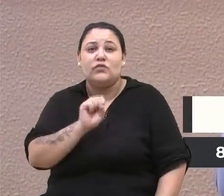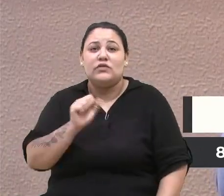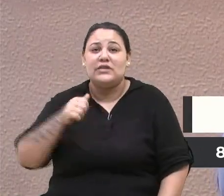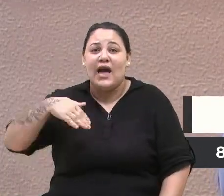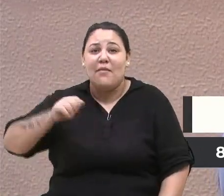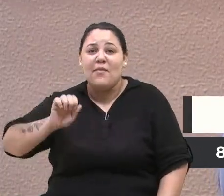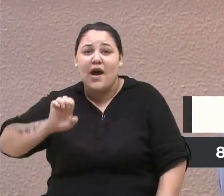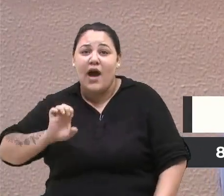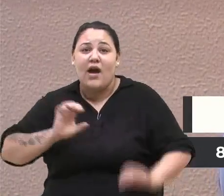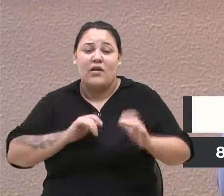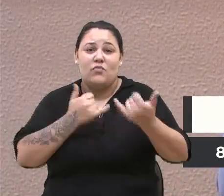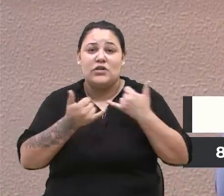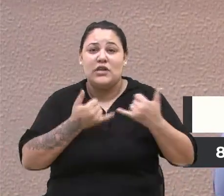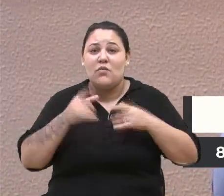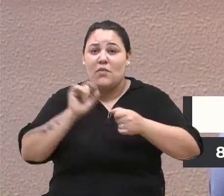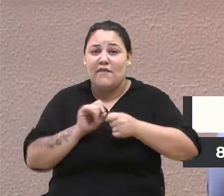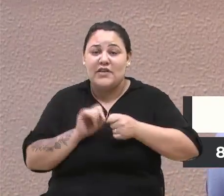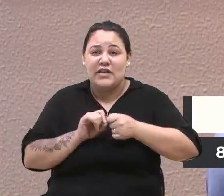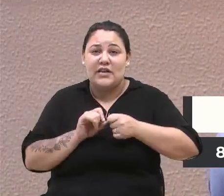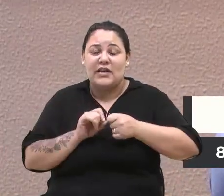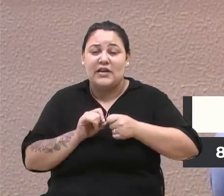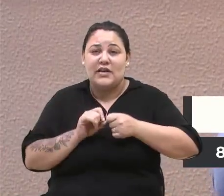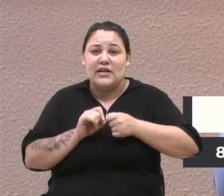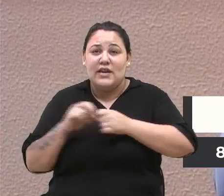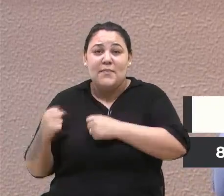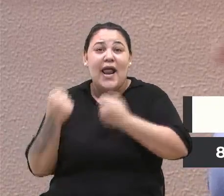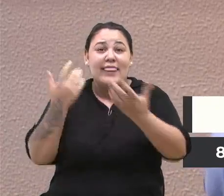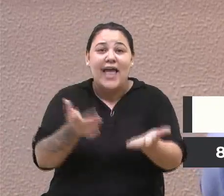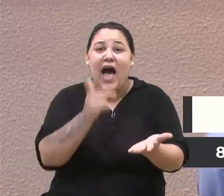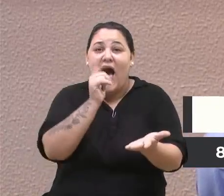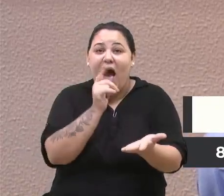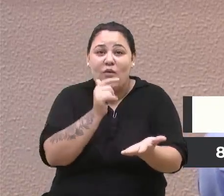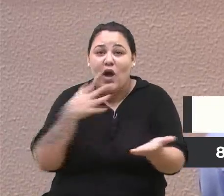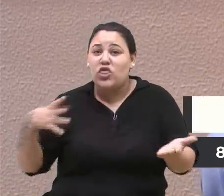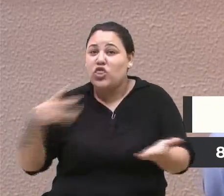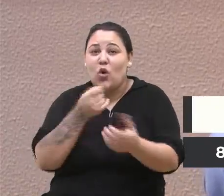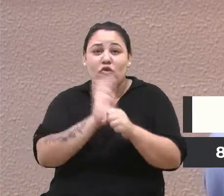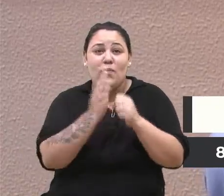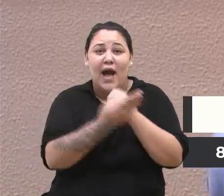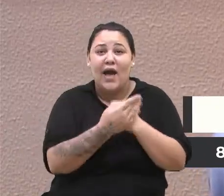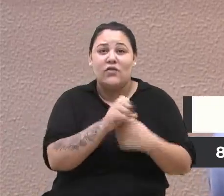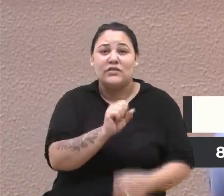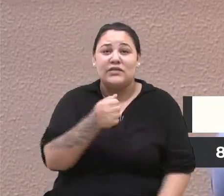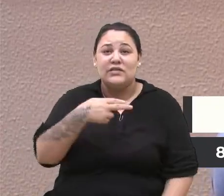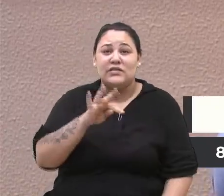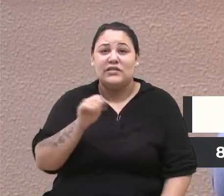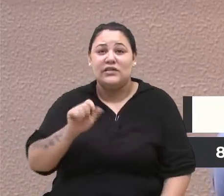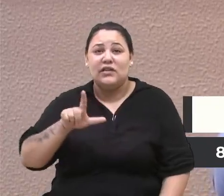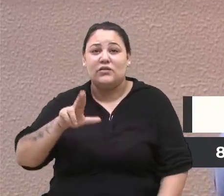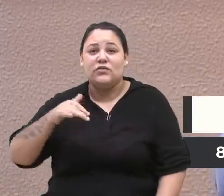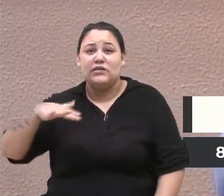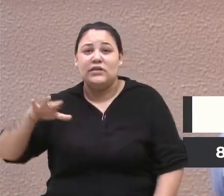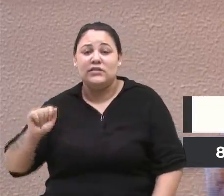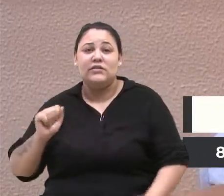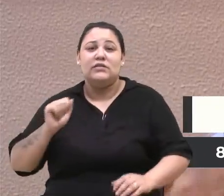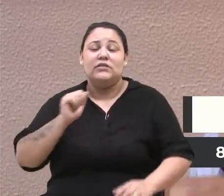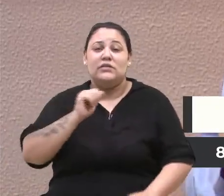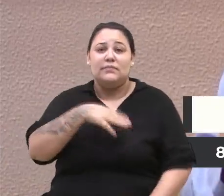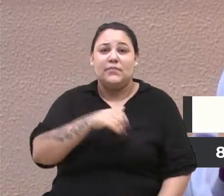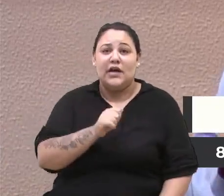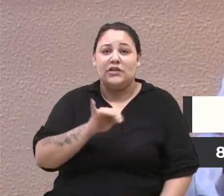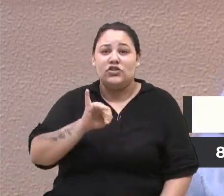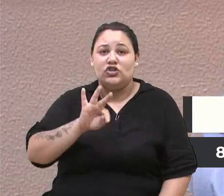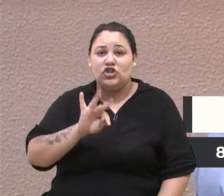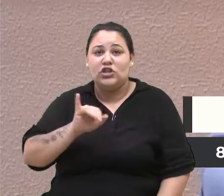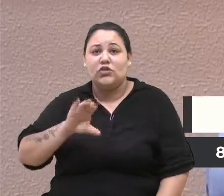para fazer, trazer água, todo Matioda, todo Santa Lúcia, aquela região, para abastecer essa região